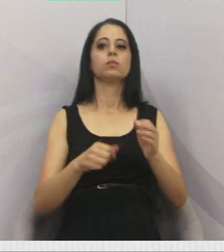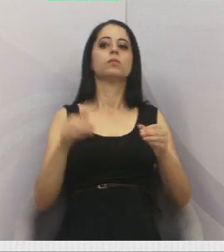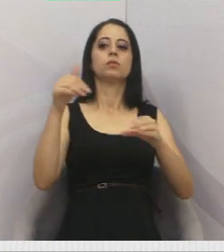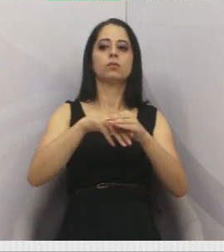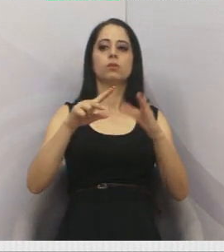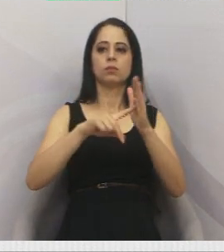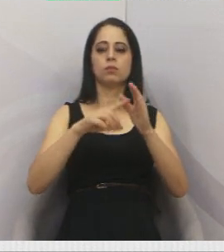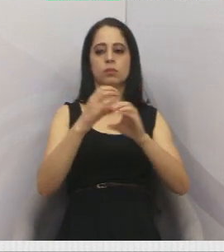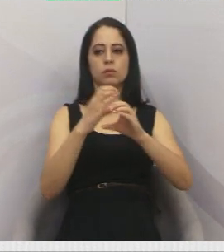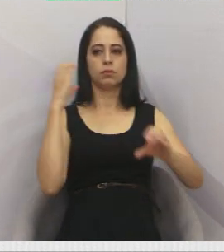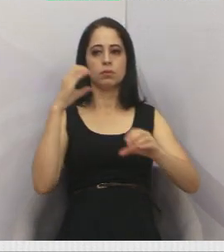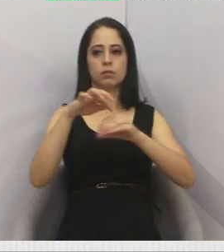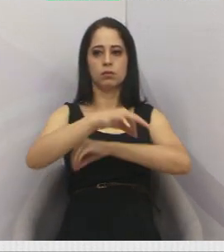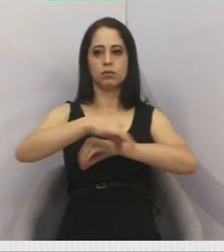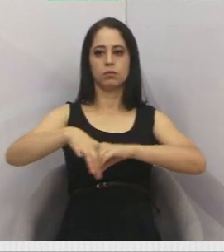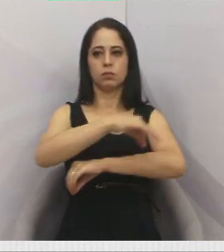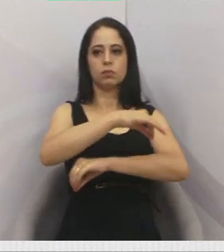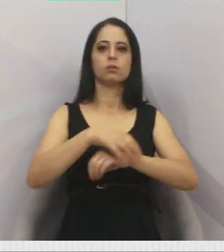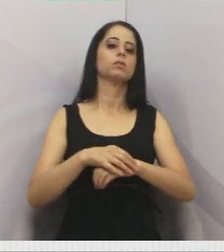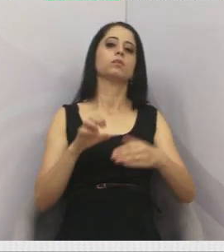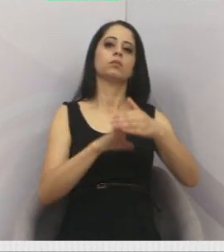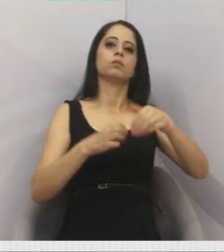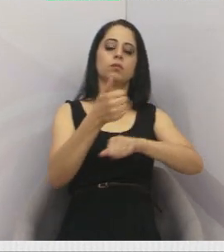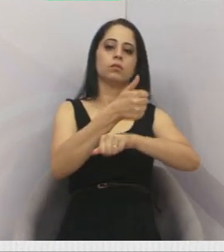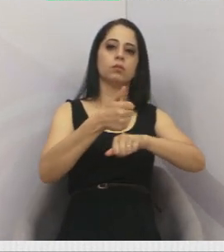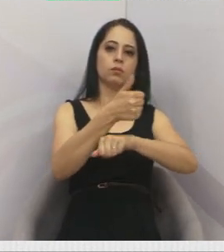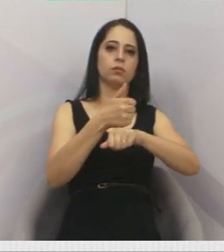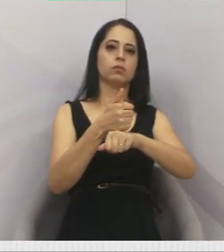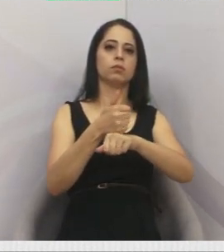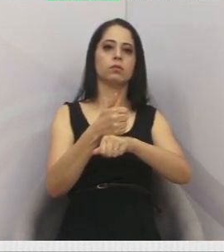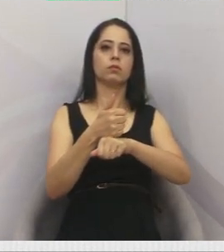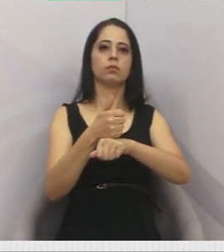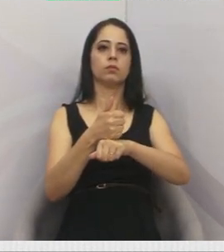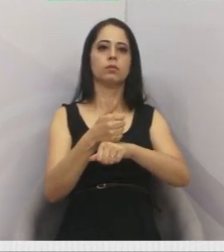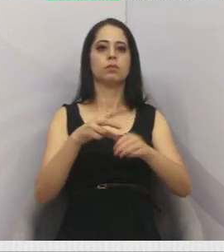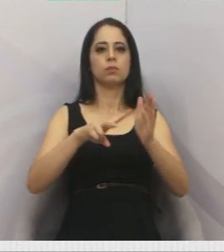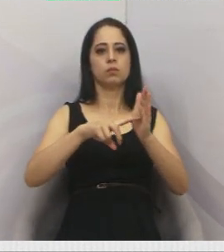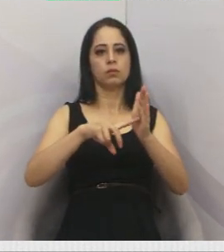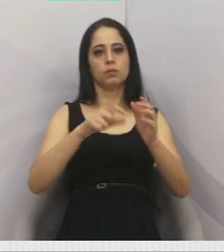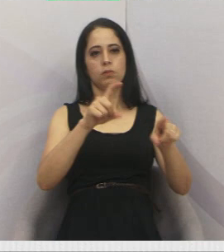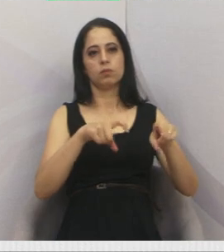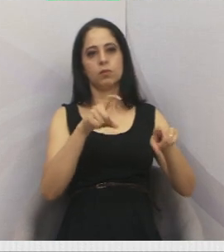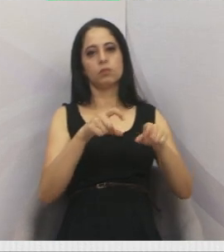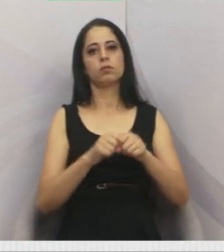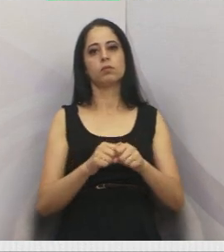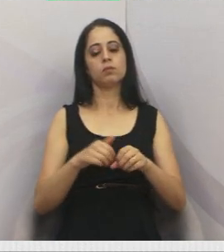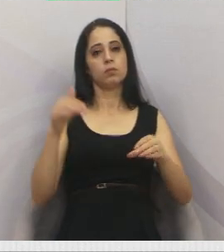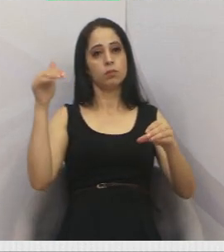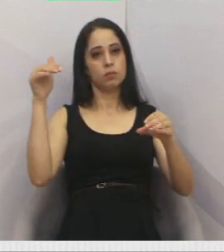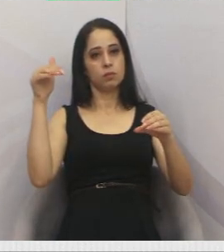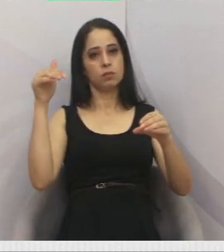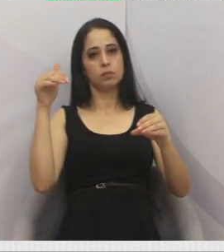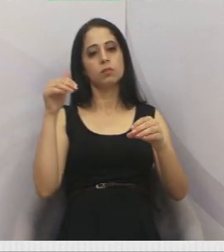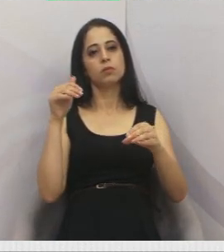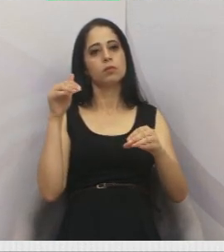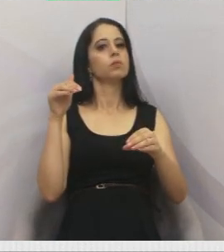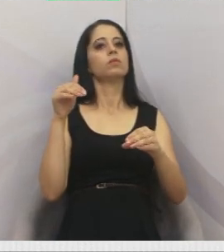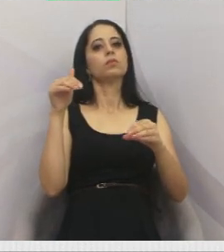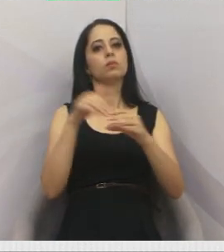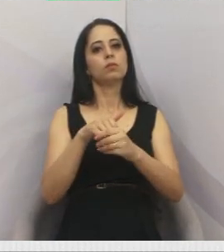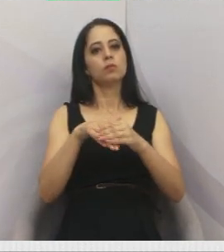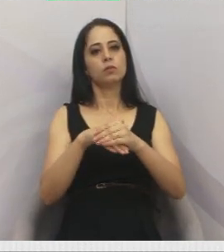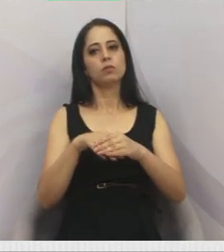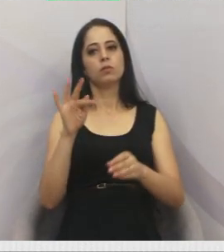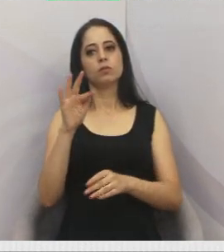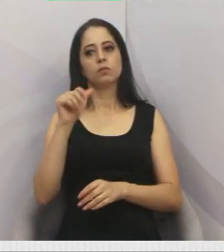Sindicatos Engenheiros. Segmento Empresas e Entidades Profissionais, Sindicato Rural do Jacareí. Segmento Entidades Acadêmicas, um voto